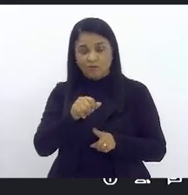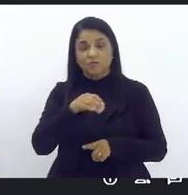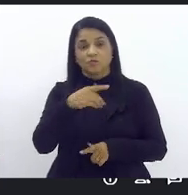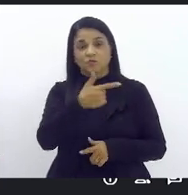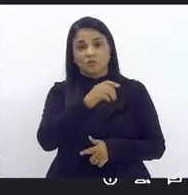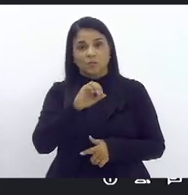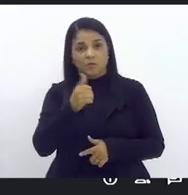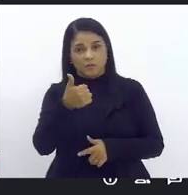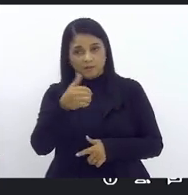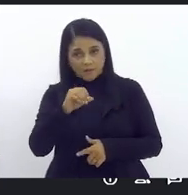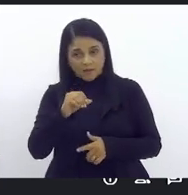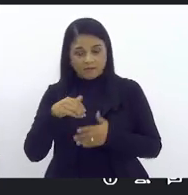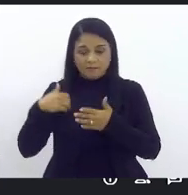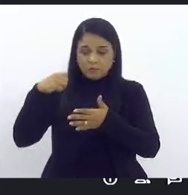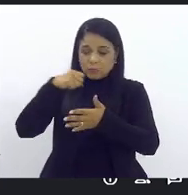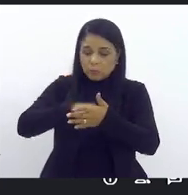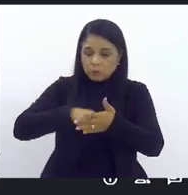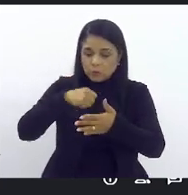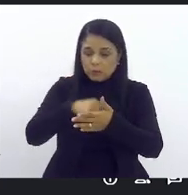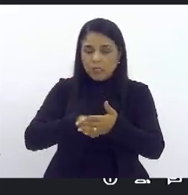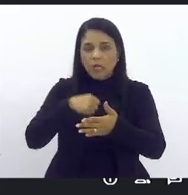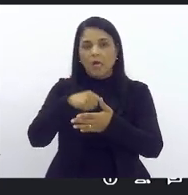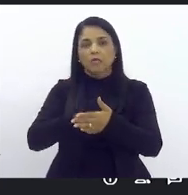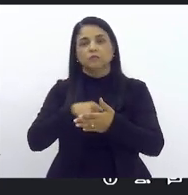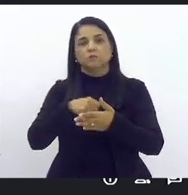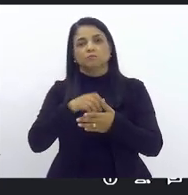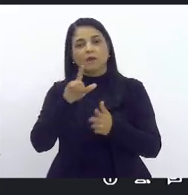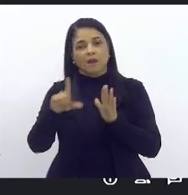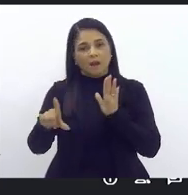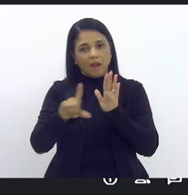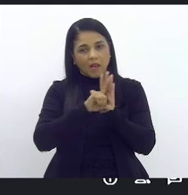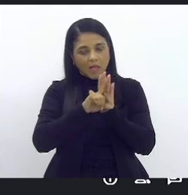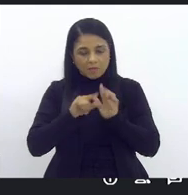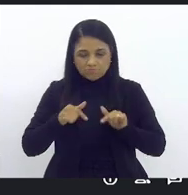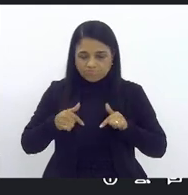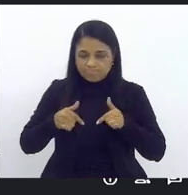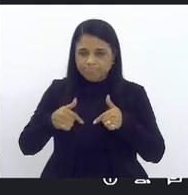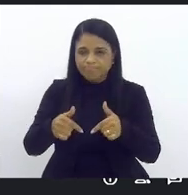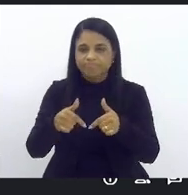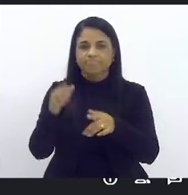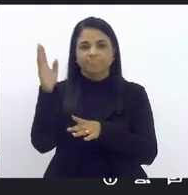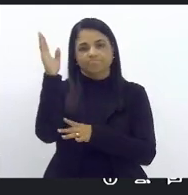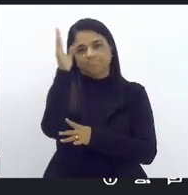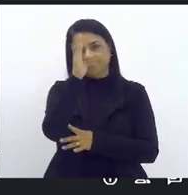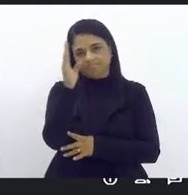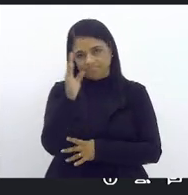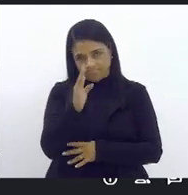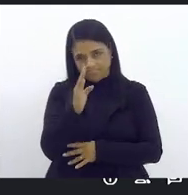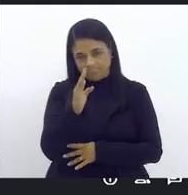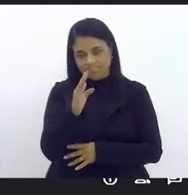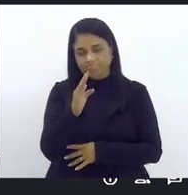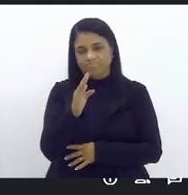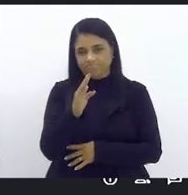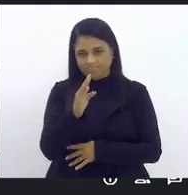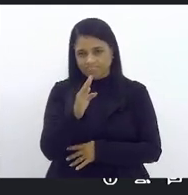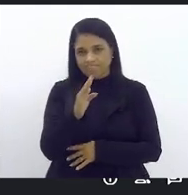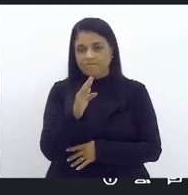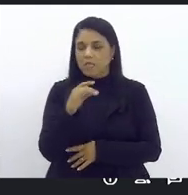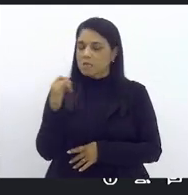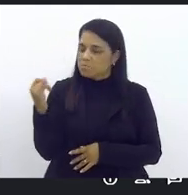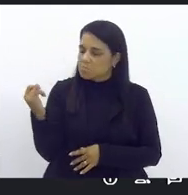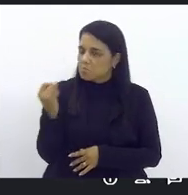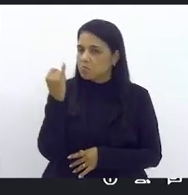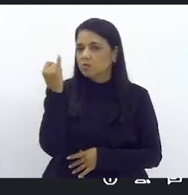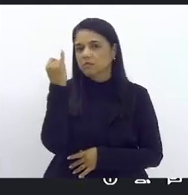De lá para cá, estamos nessa luta, nessa batalha para que essas leis sejam aplicadas em nosso país. E é importante que isso